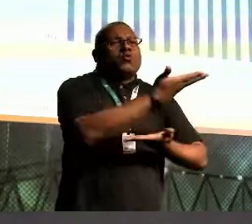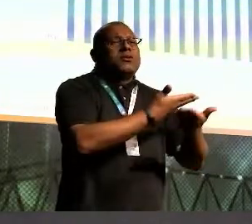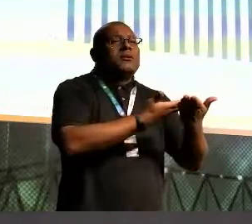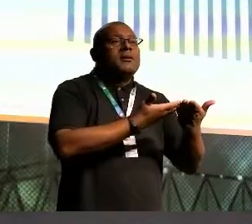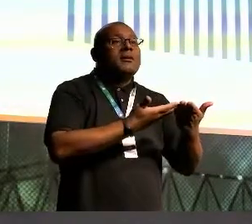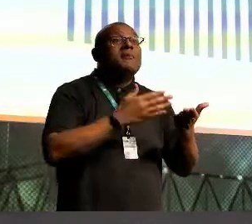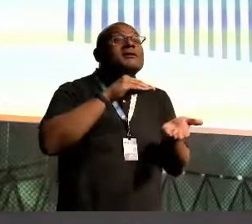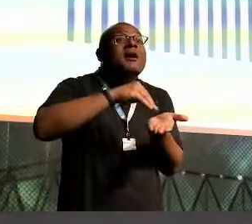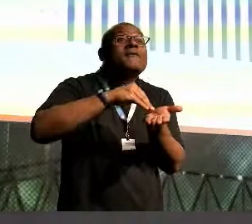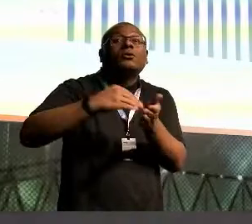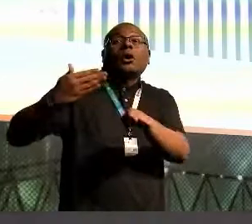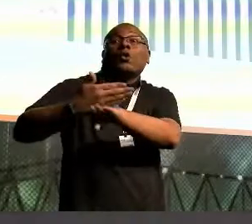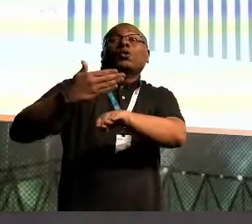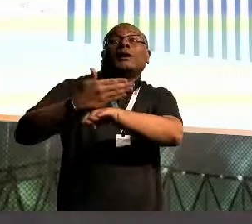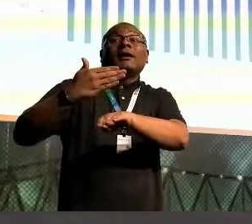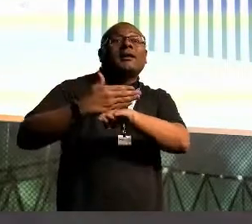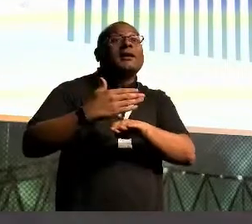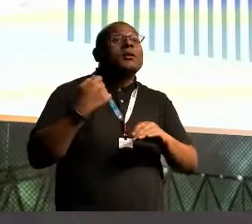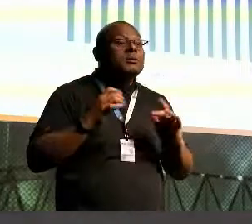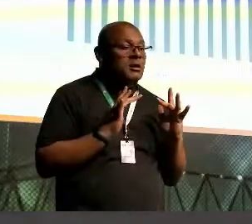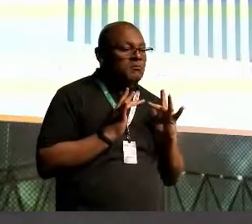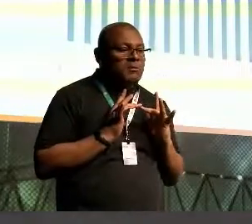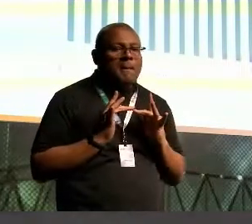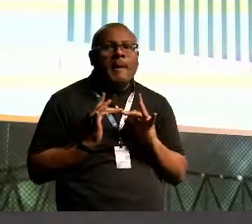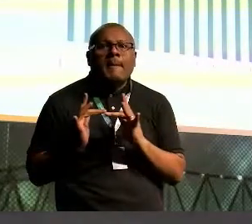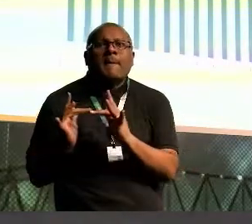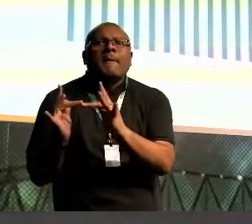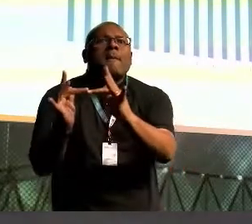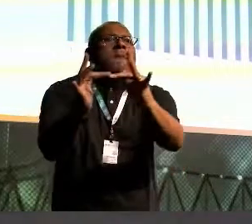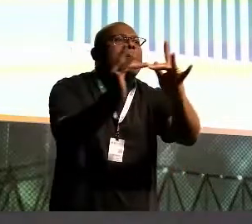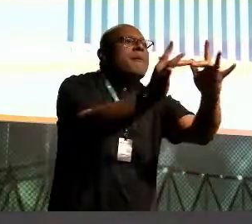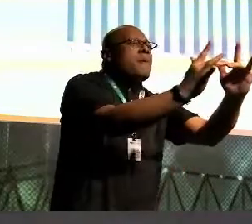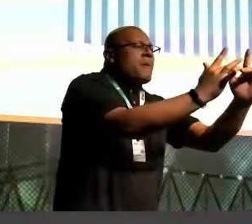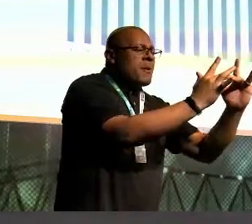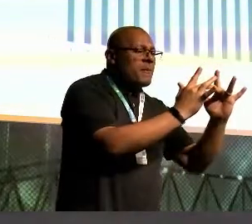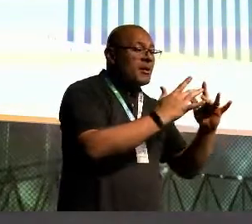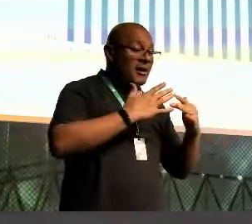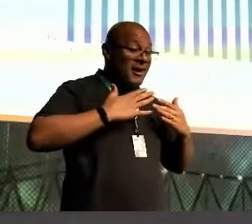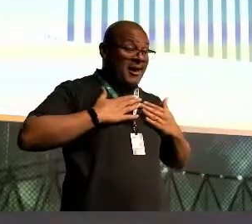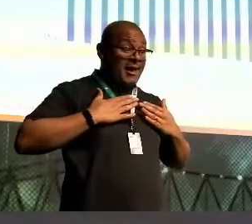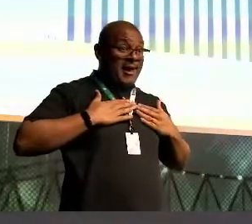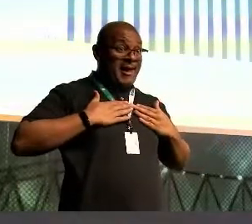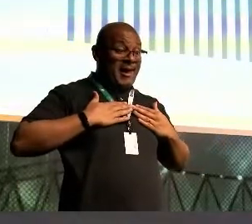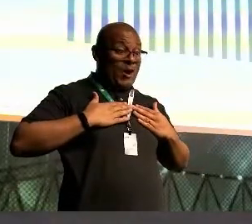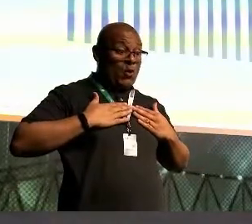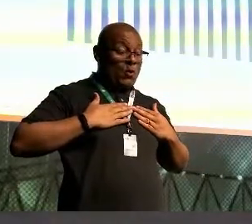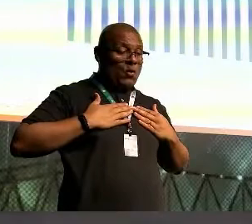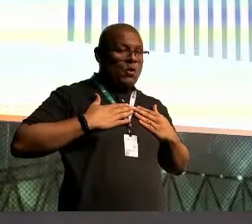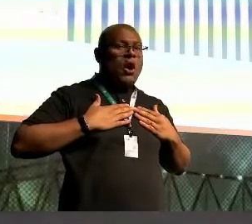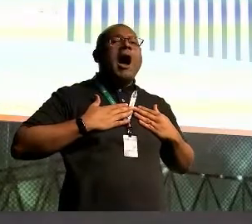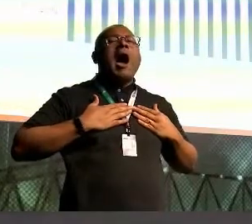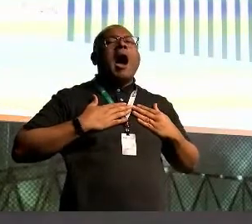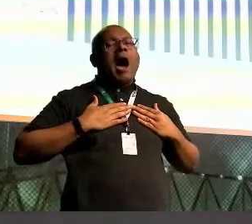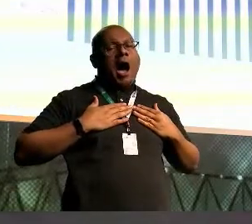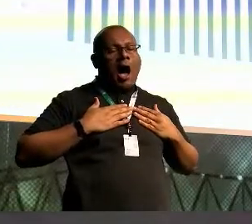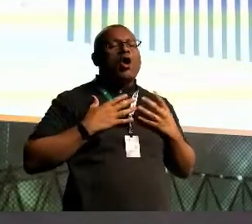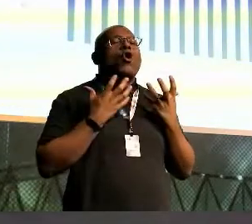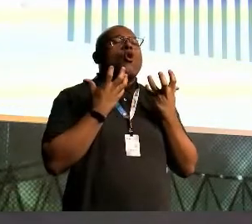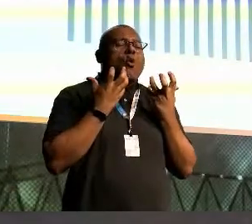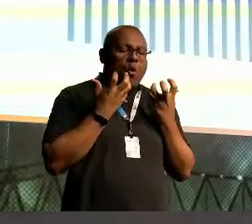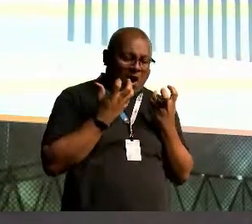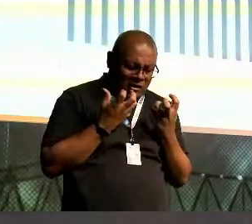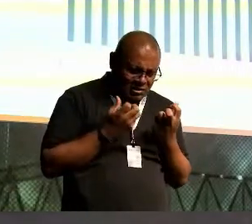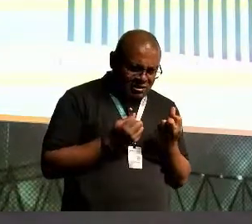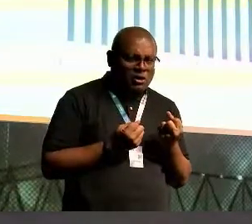entrar. Então, essa conectividade é super importante para que o usuário não veja que tem vantagem, consiga concluir a jornada,